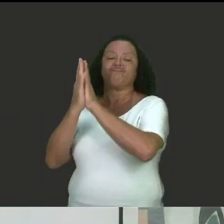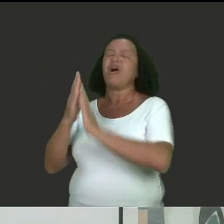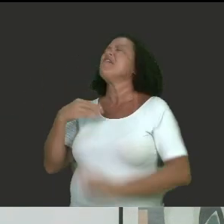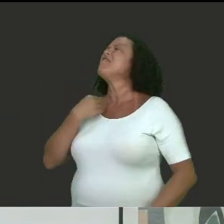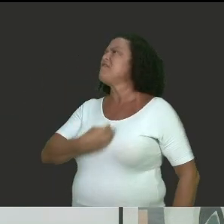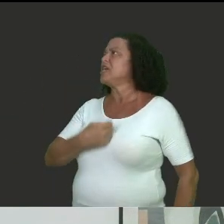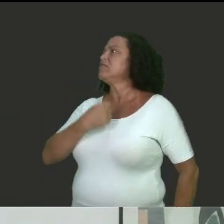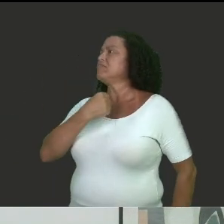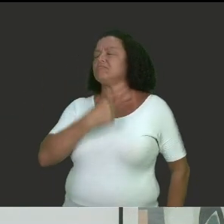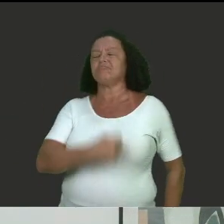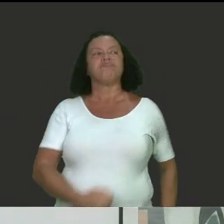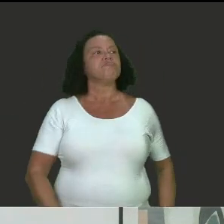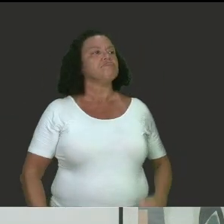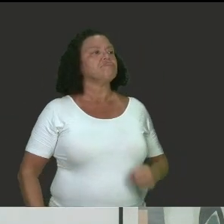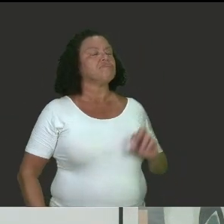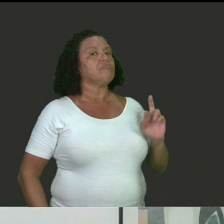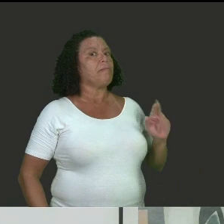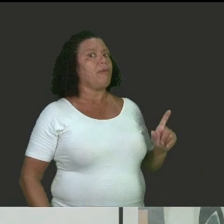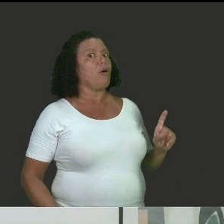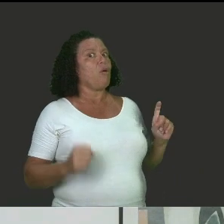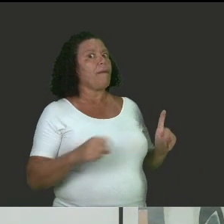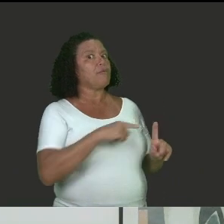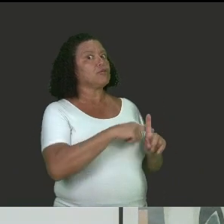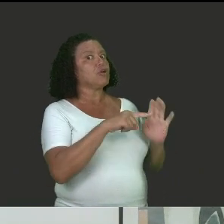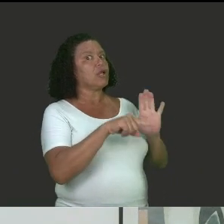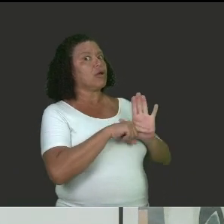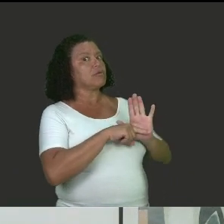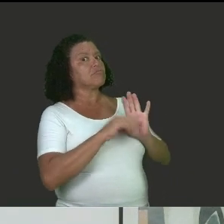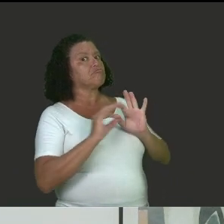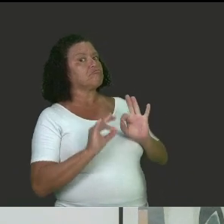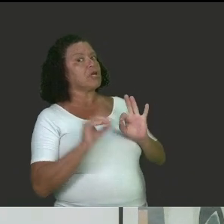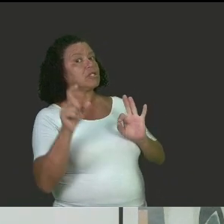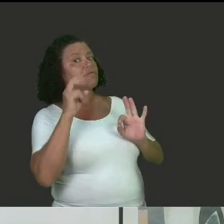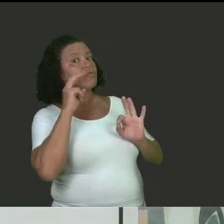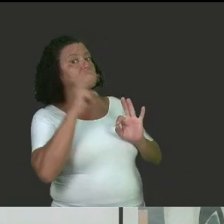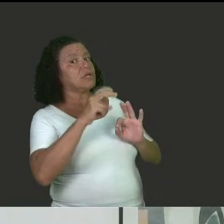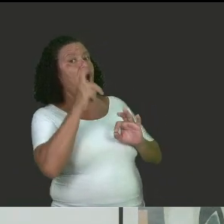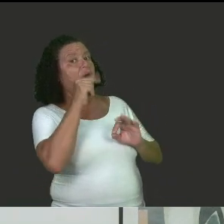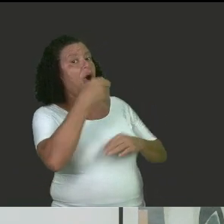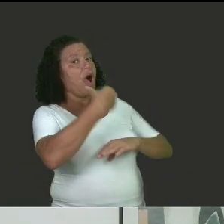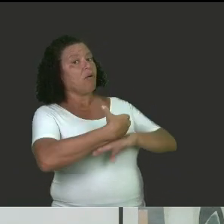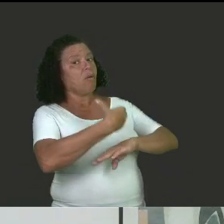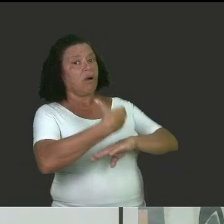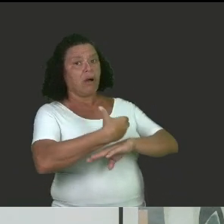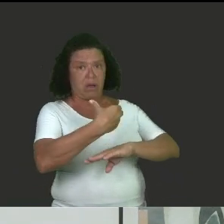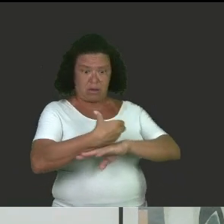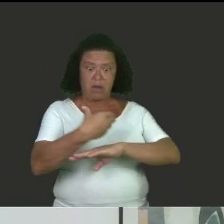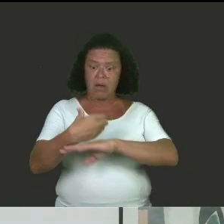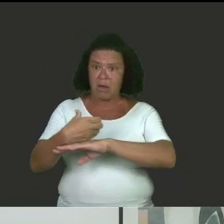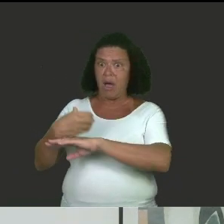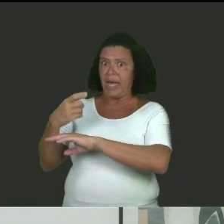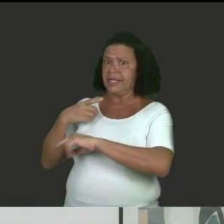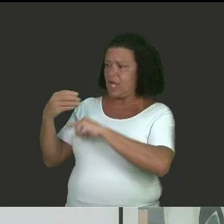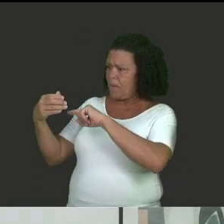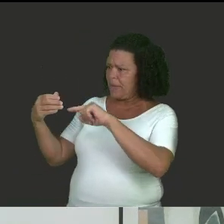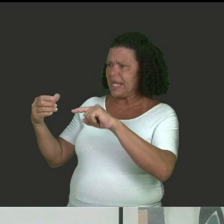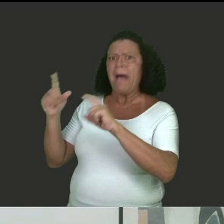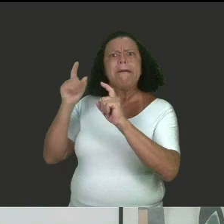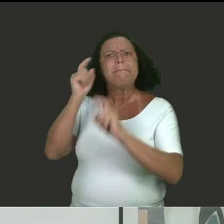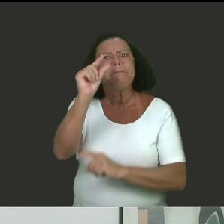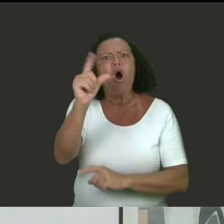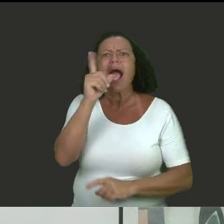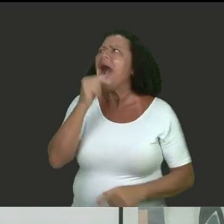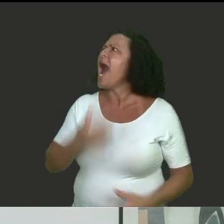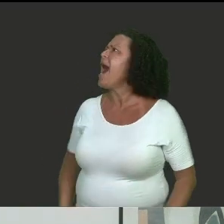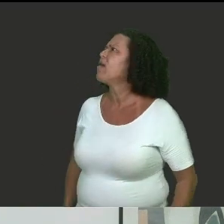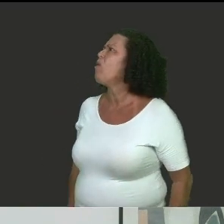fazer a diferença. Ou seja, se a gente olha para um copo d'água que está na metade e reclama que tem pouca água, a gente